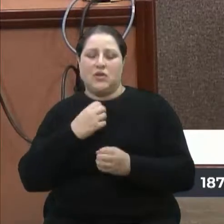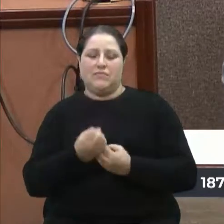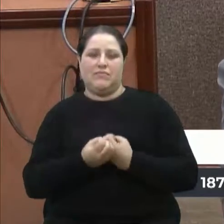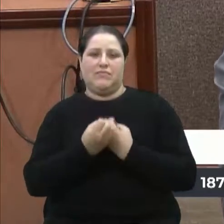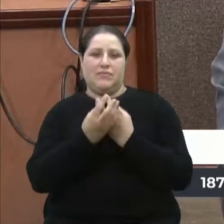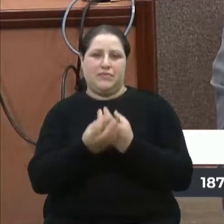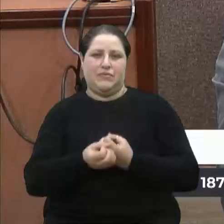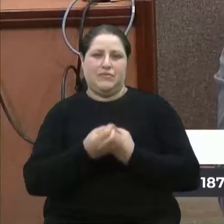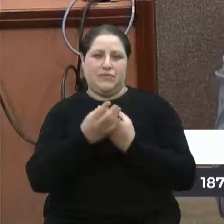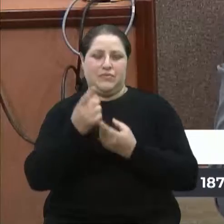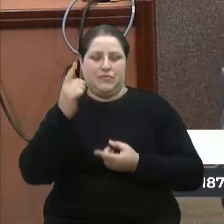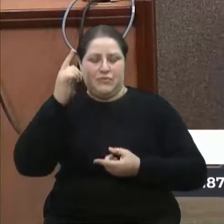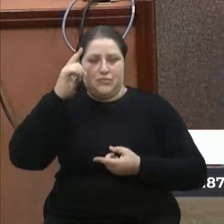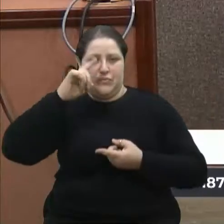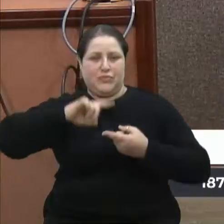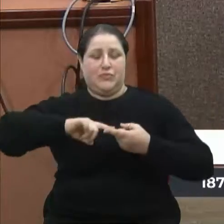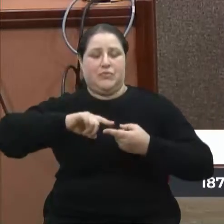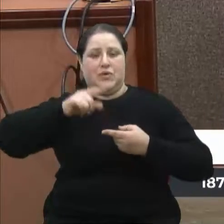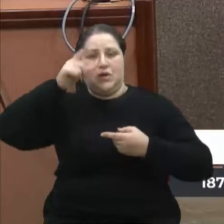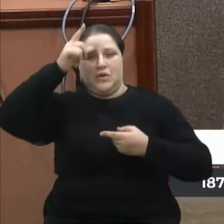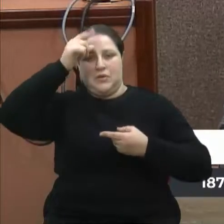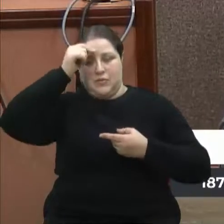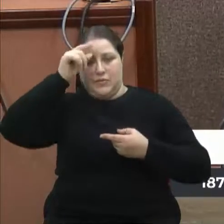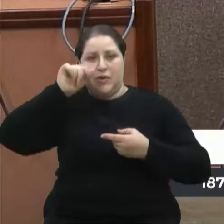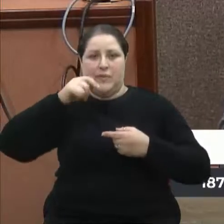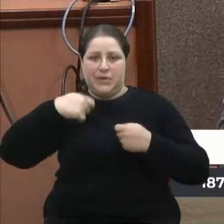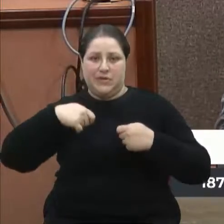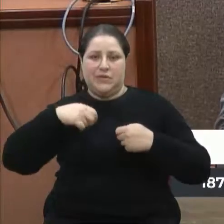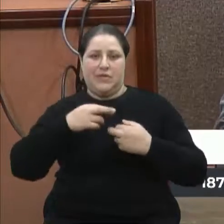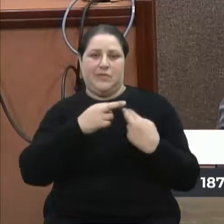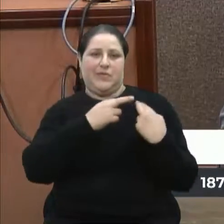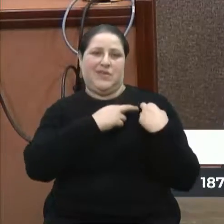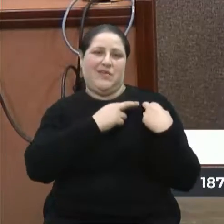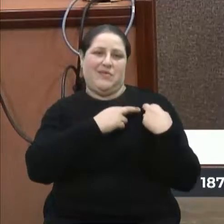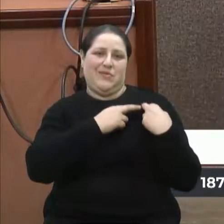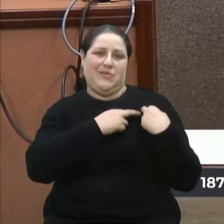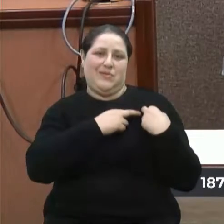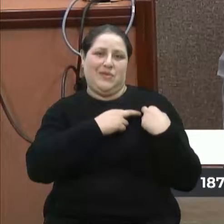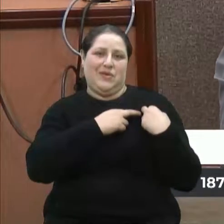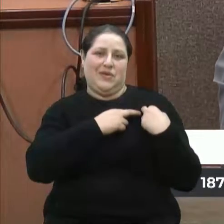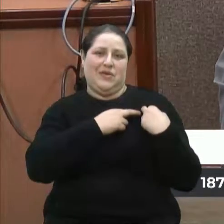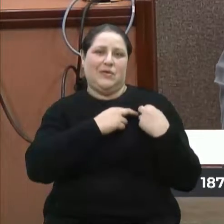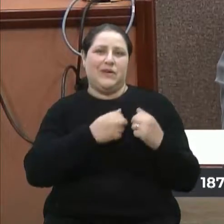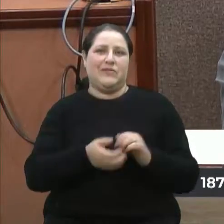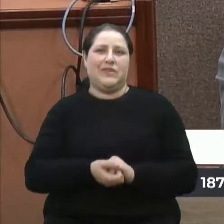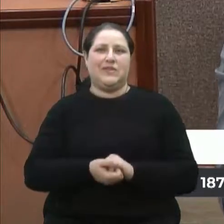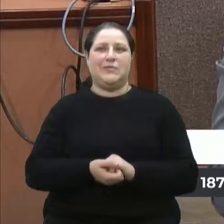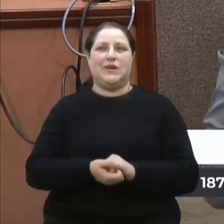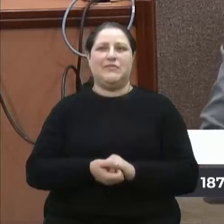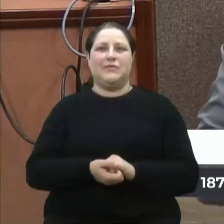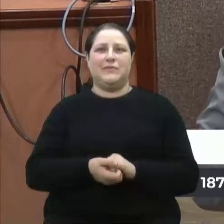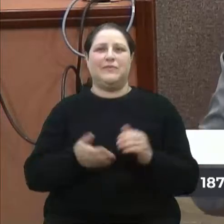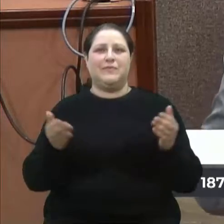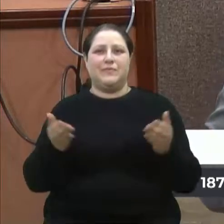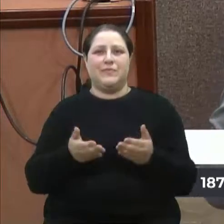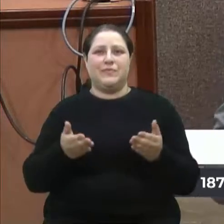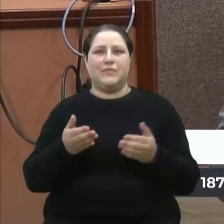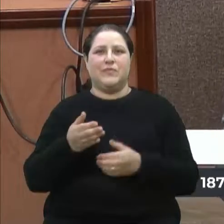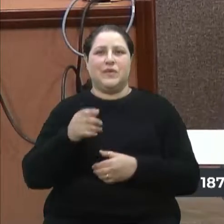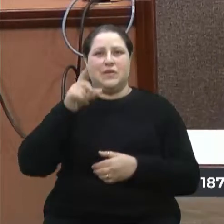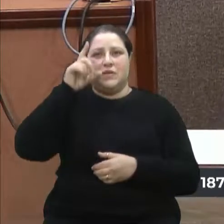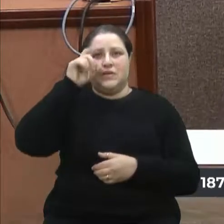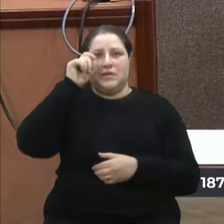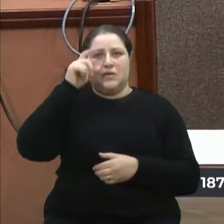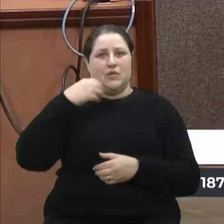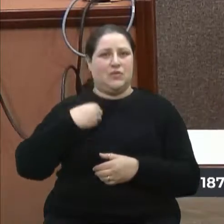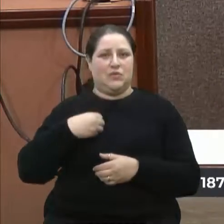assim, responsáveis, né? Porque eu falo muito sobre isso. Nós, como vereadores, hoje o vereador Scalco, ele não está mais aqui presente